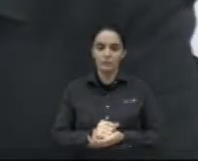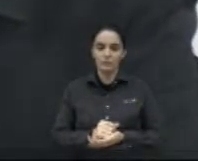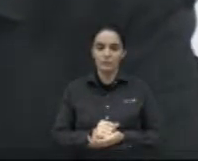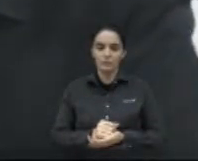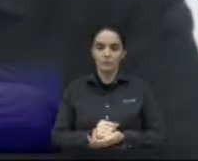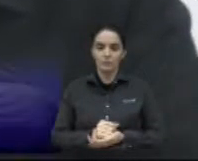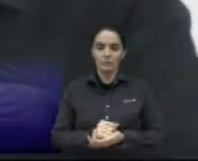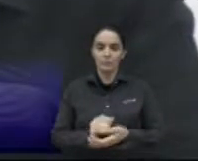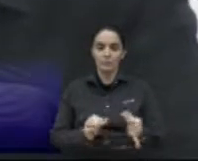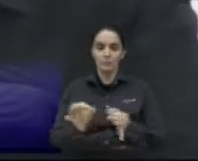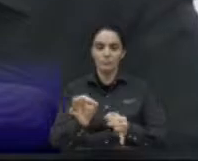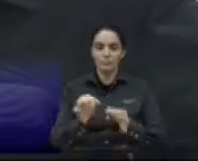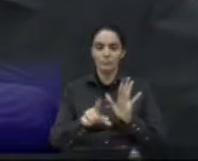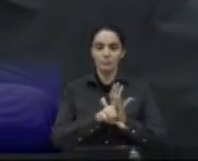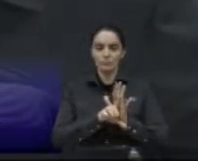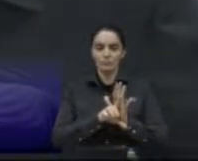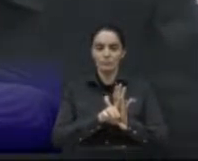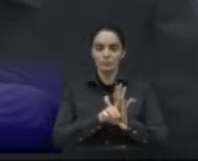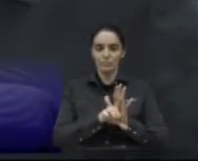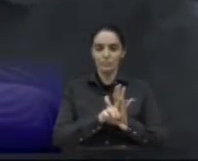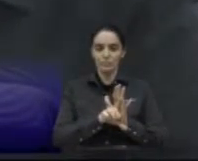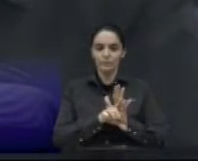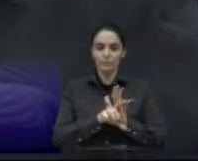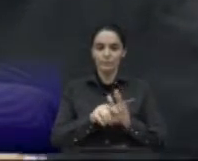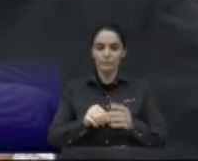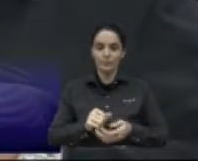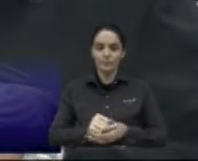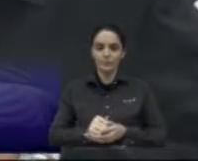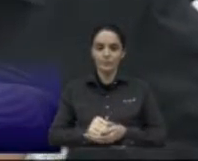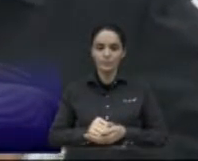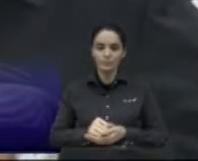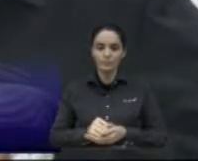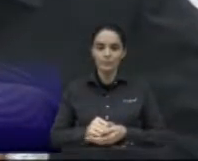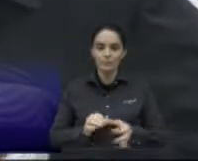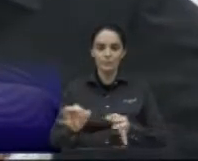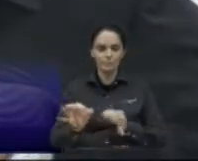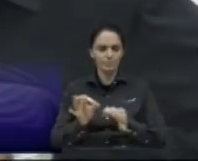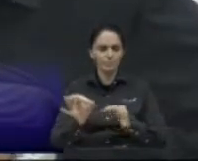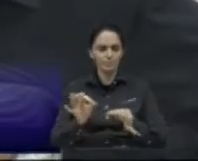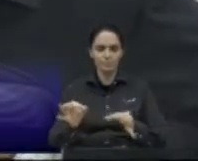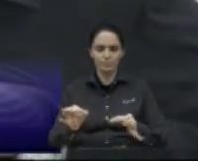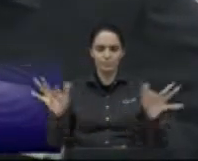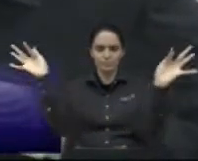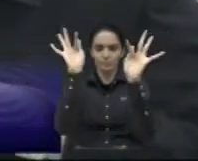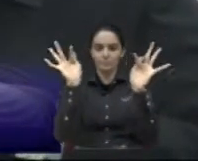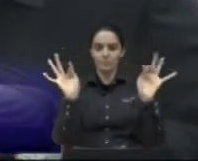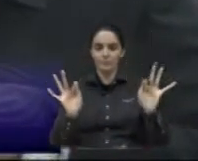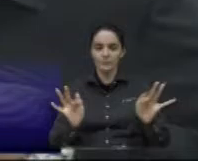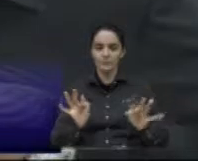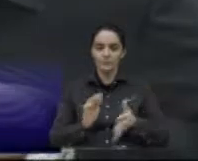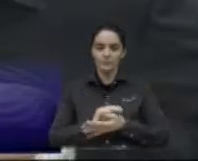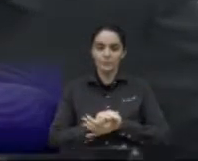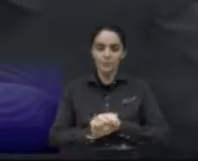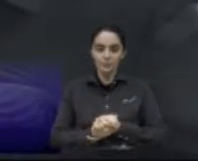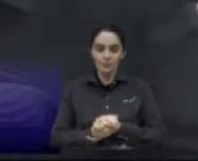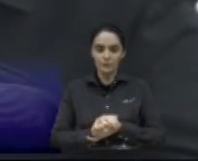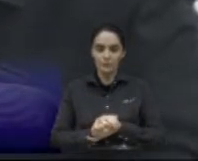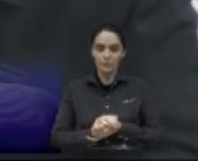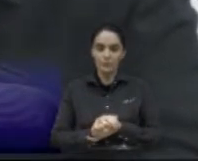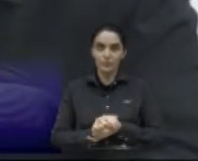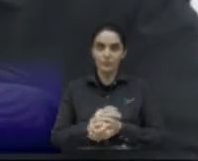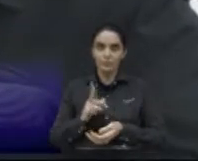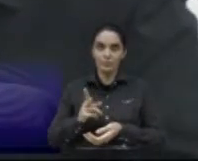O projeto de lei de minha autoria, que eu faço com muita satisfação, com muito prazer, que é